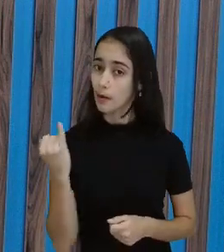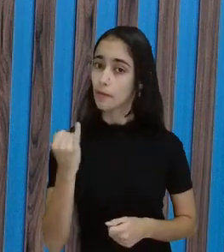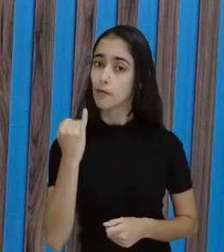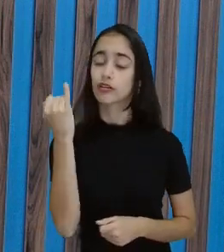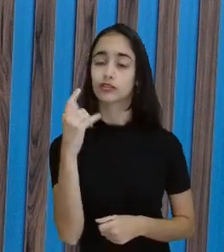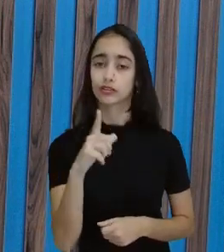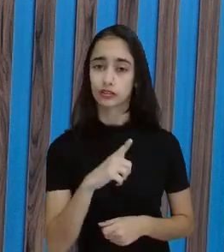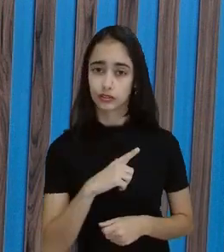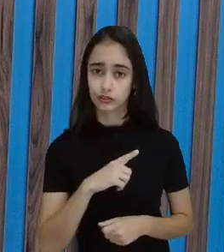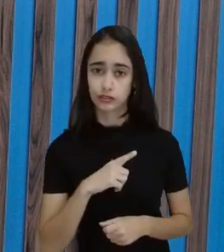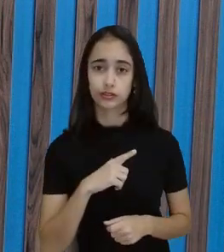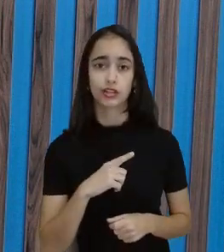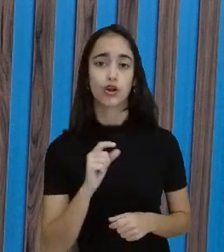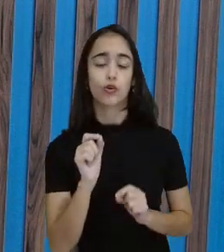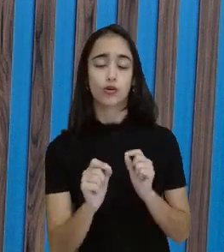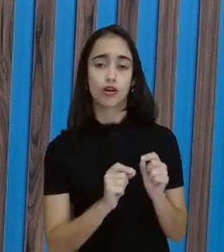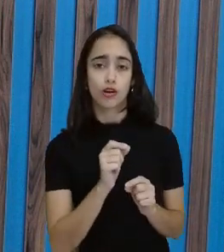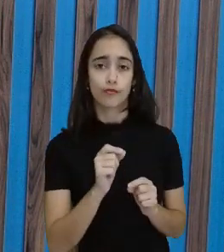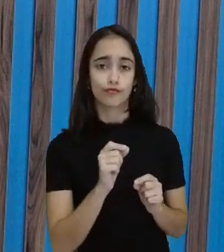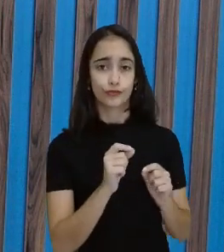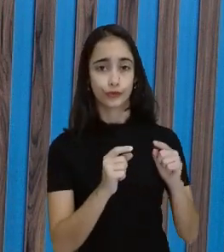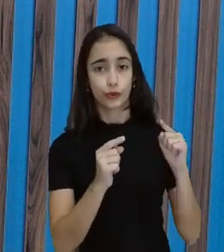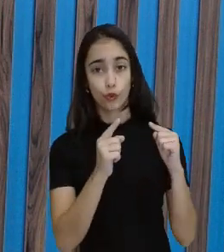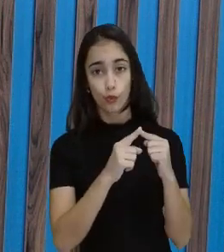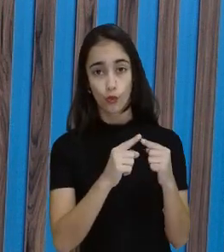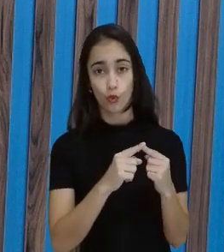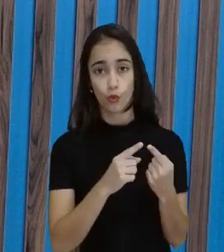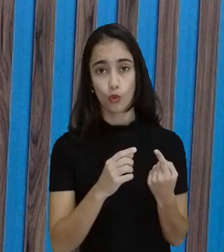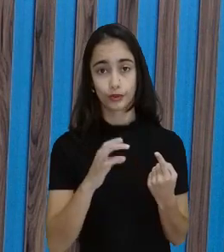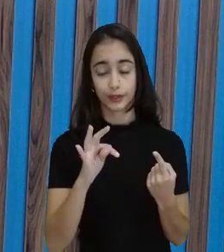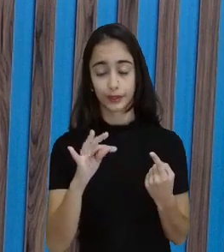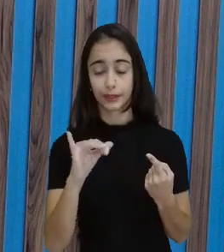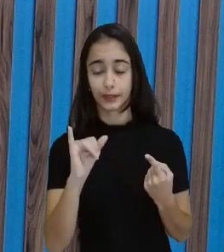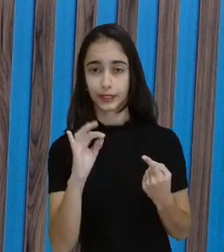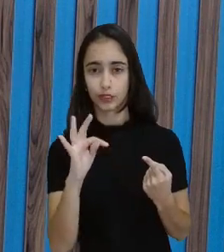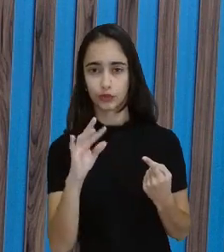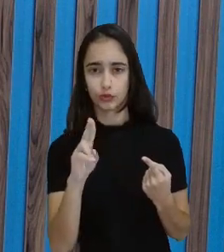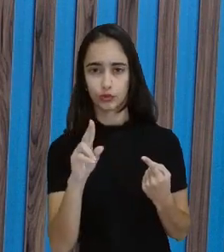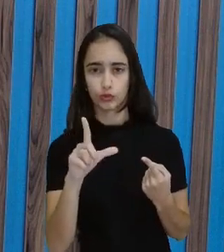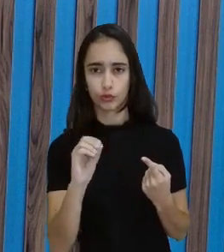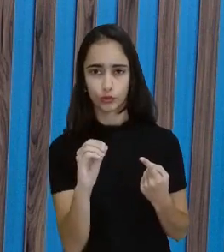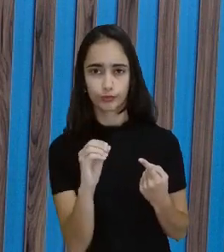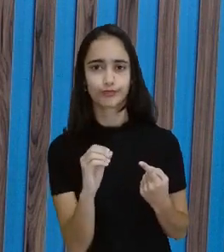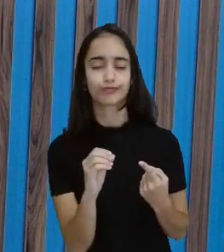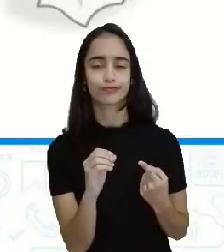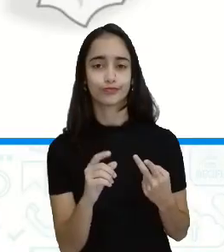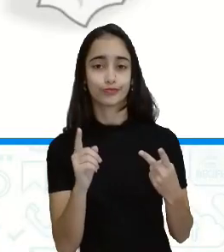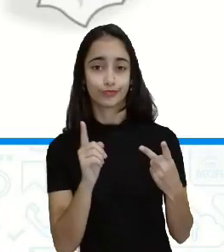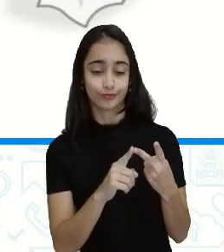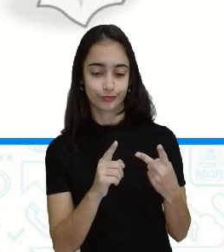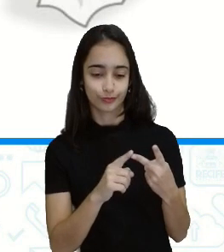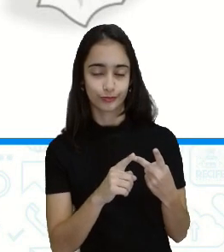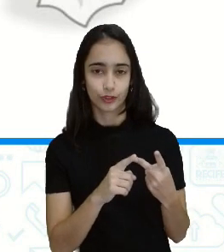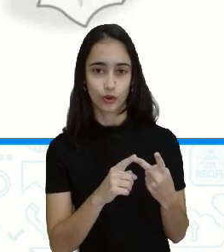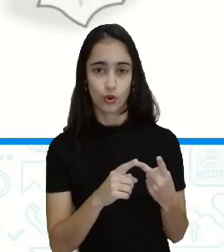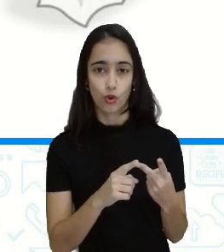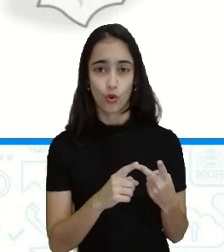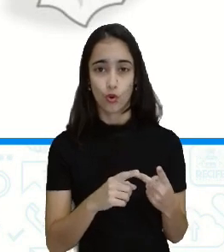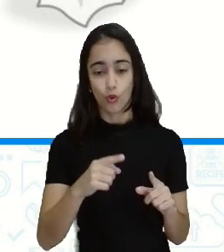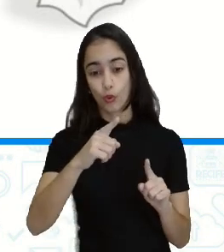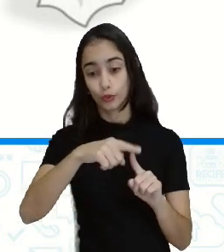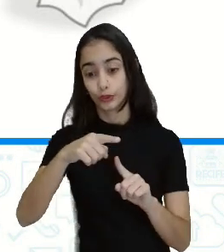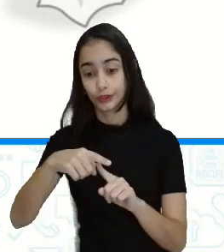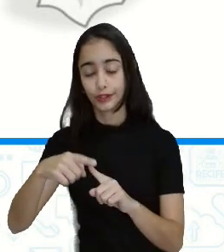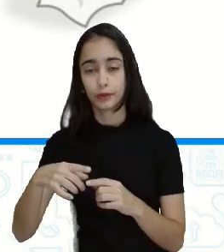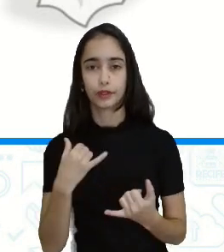gráfico ou em uma tabela ter o título, não é assim? Precisa ter o tipo de brincadeira, ou tipo